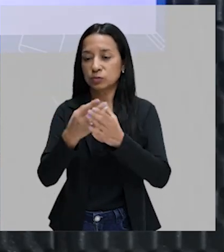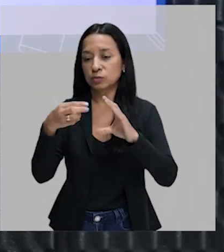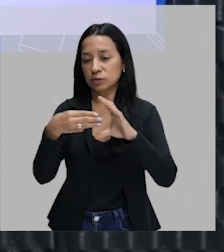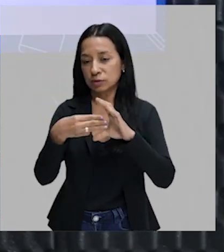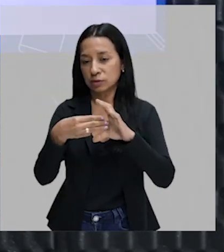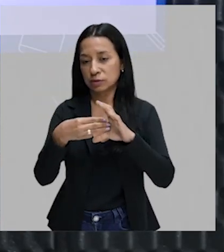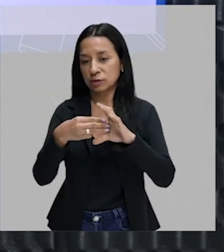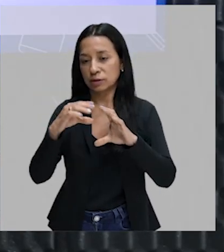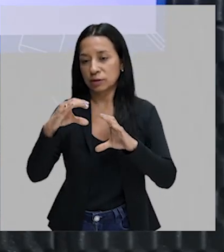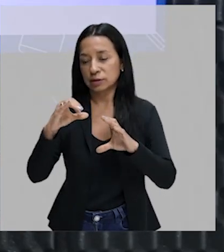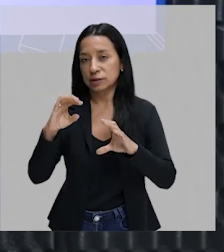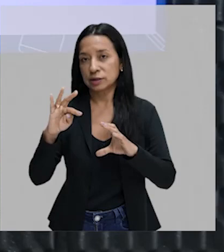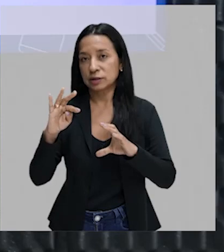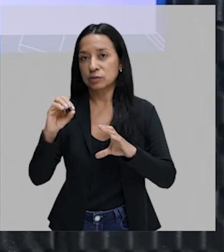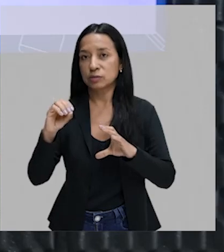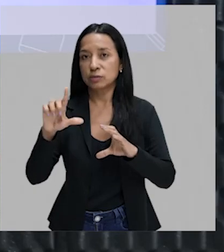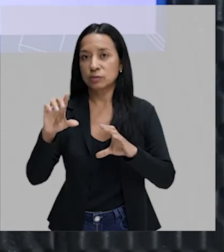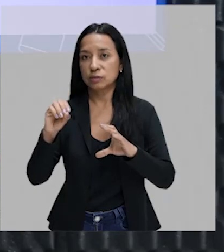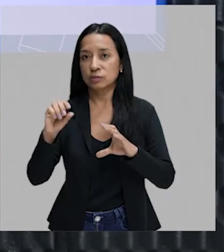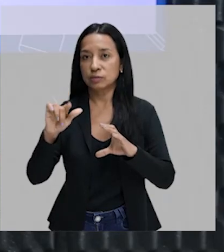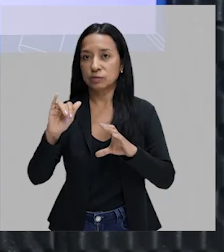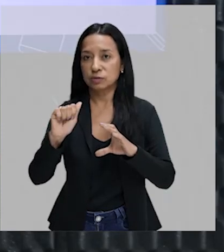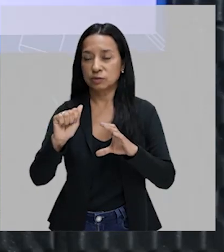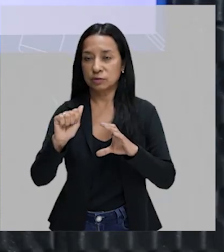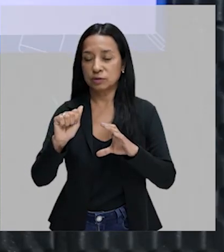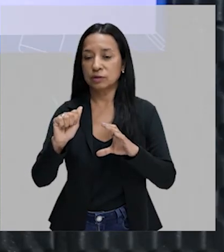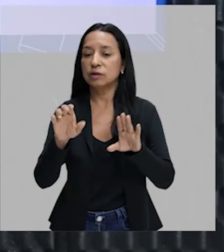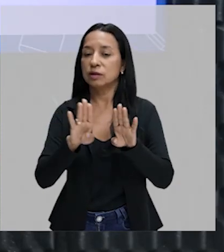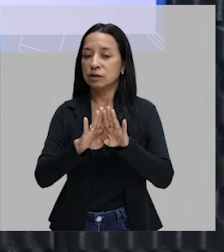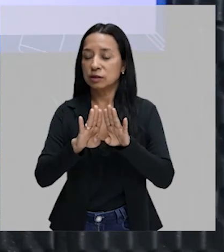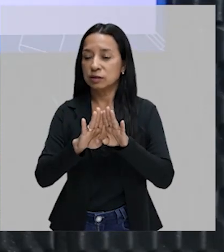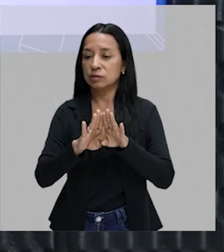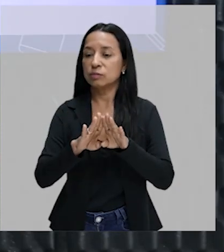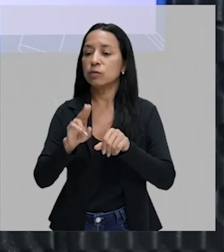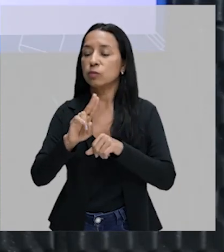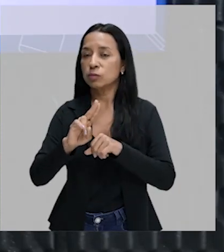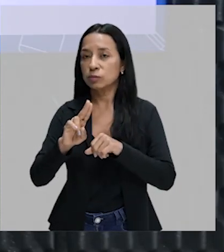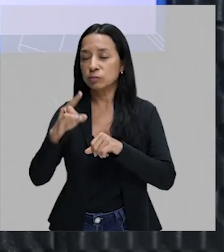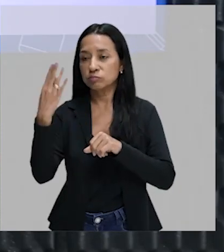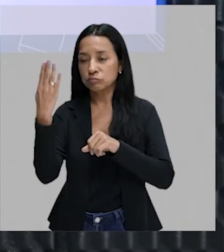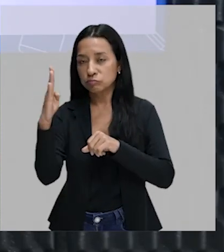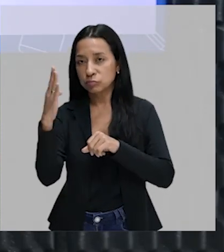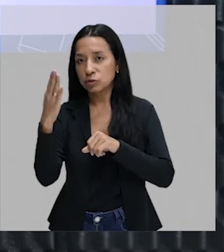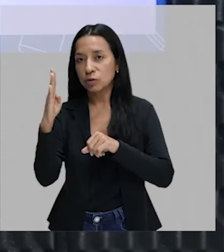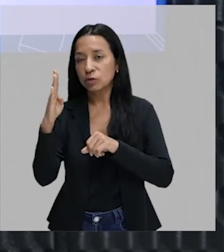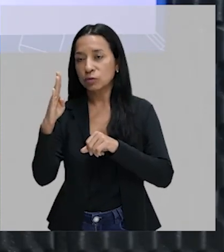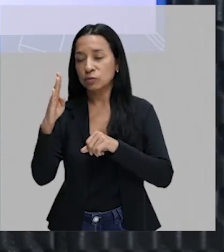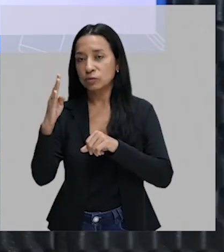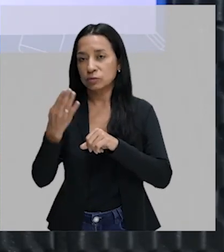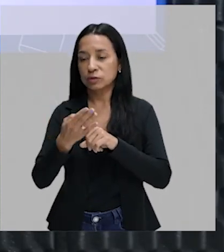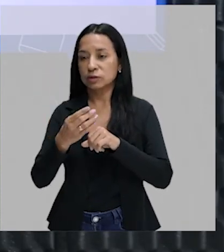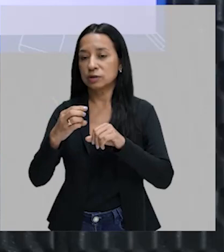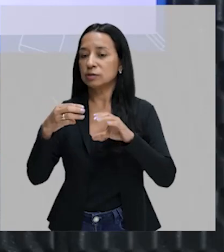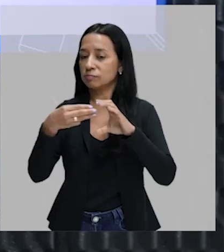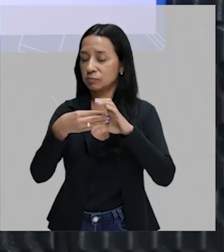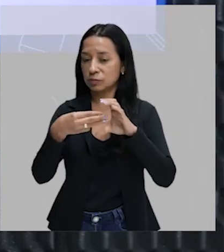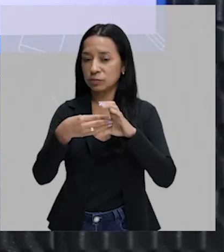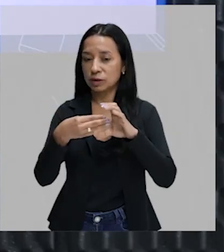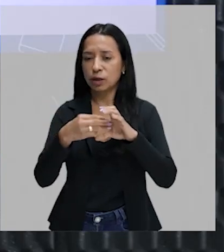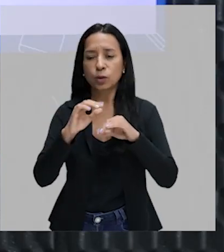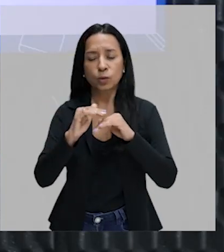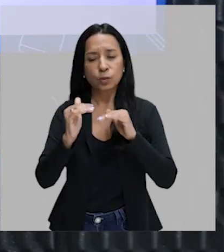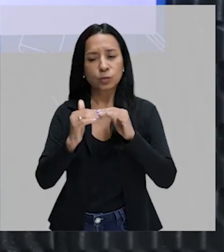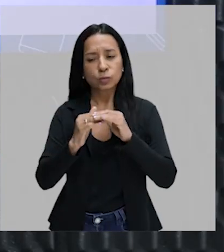a citologia, que também é chamado de biologia celular. Então, tudo que envolve a célula, as